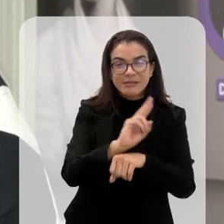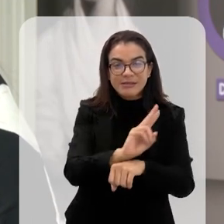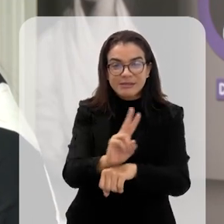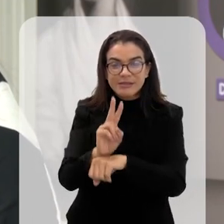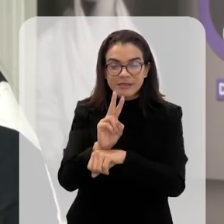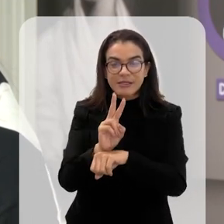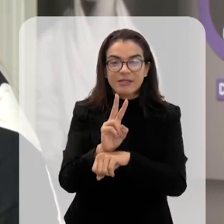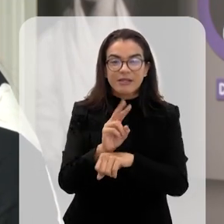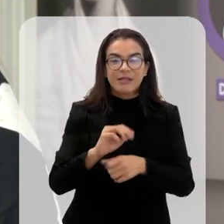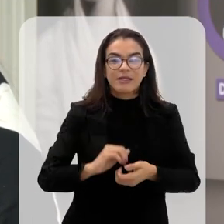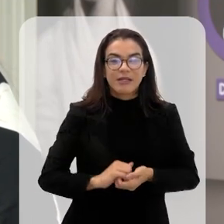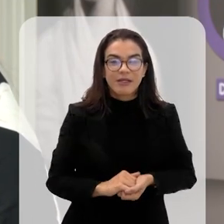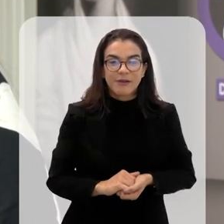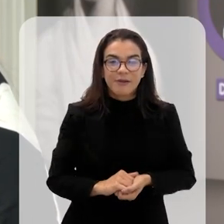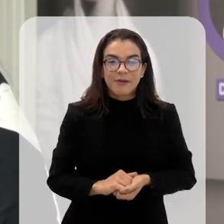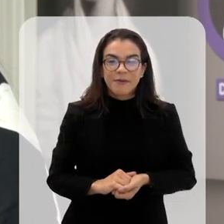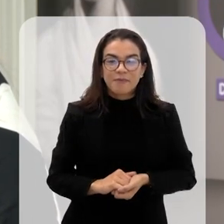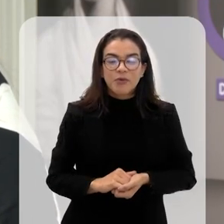Segurança. E